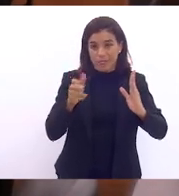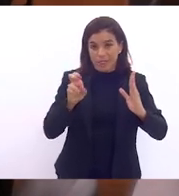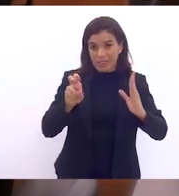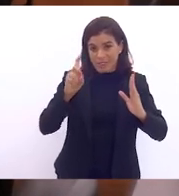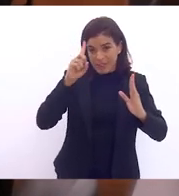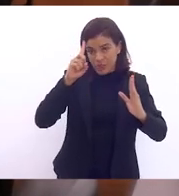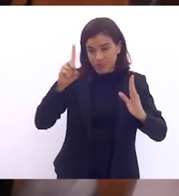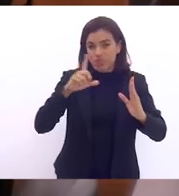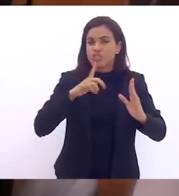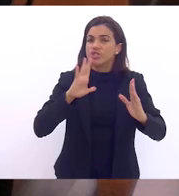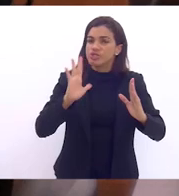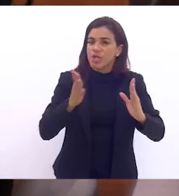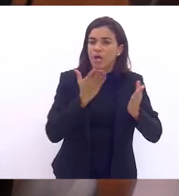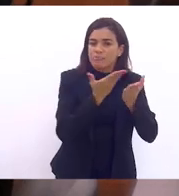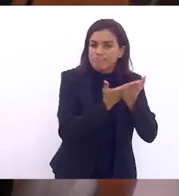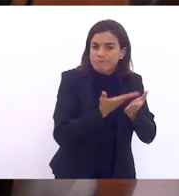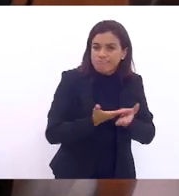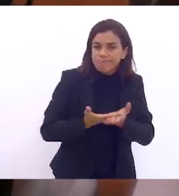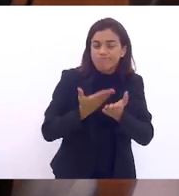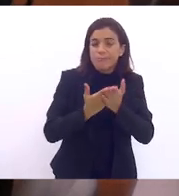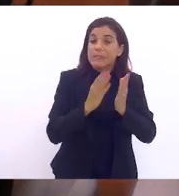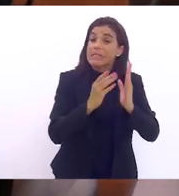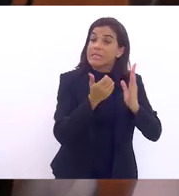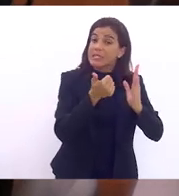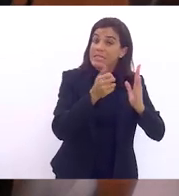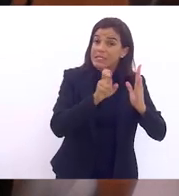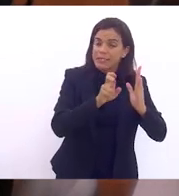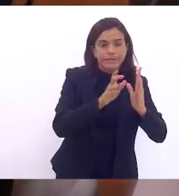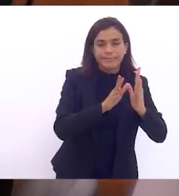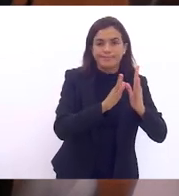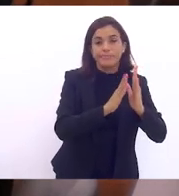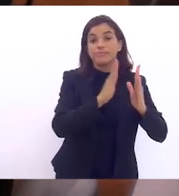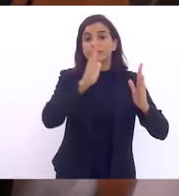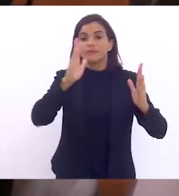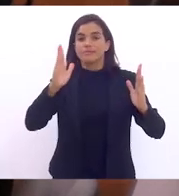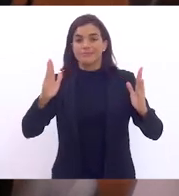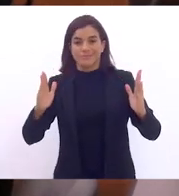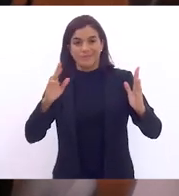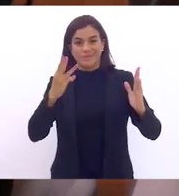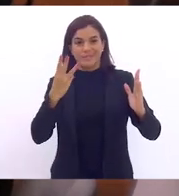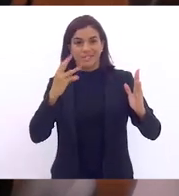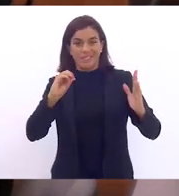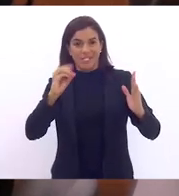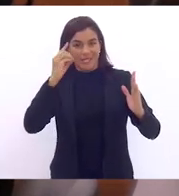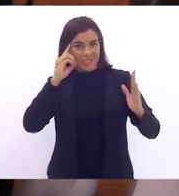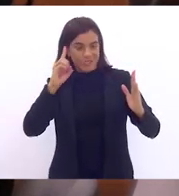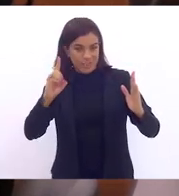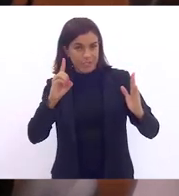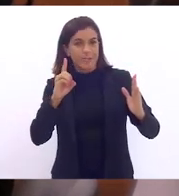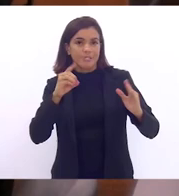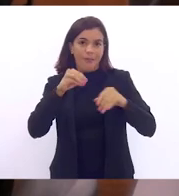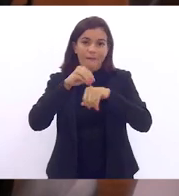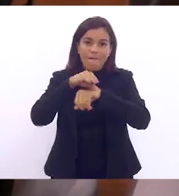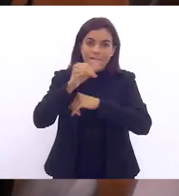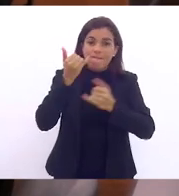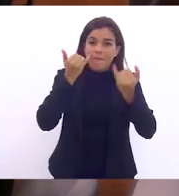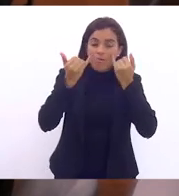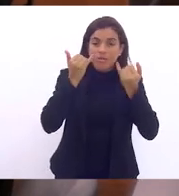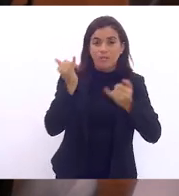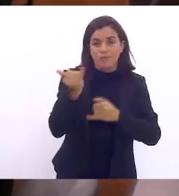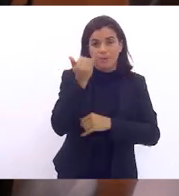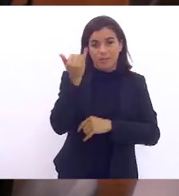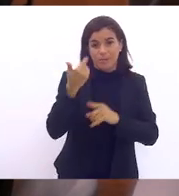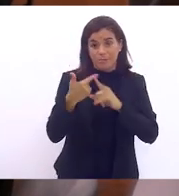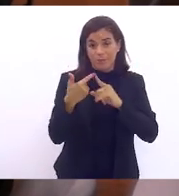um rito para seguir a ampliação de 15 para 30 dias então são são notícias importantes porque eh tudo que tá sendo